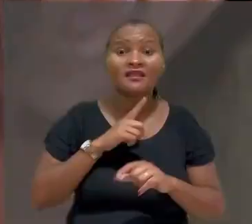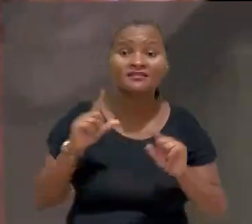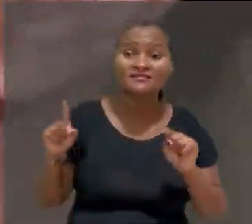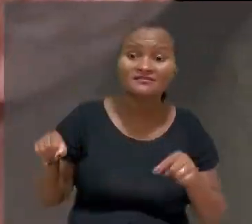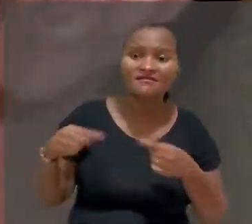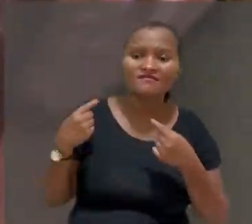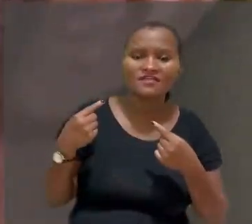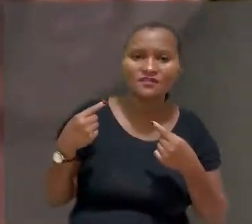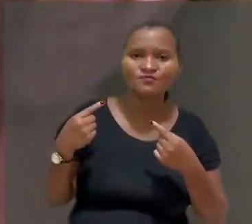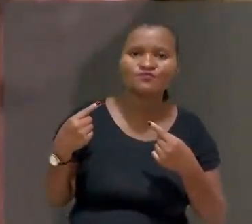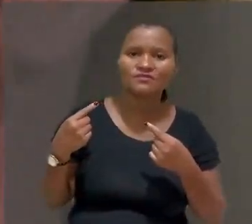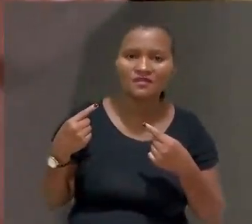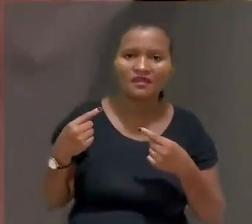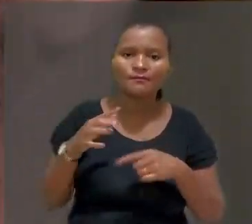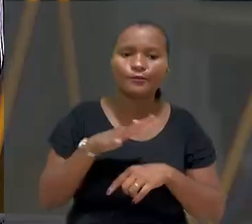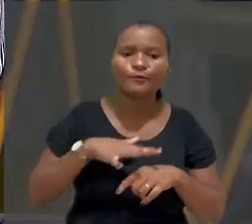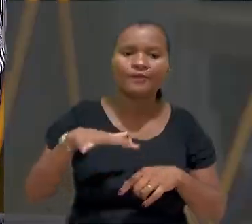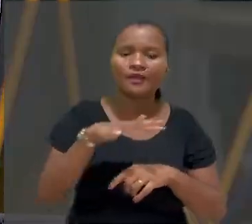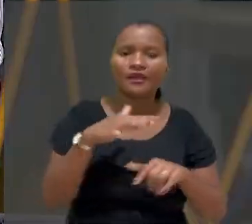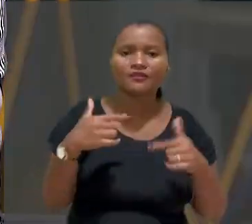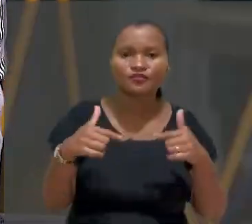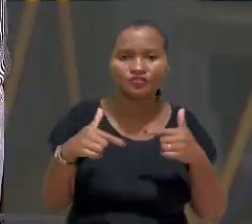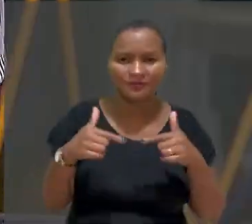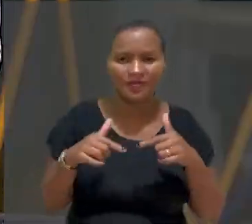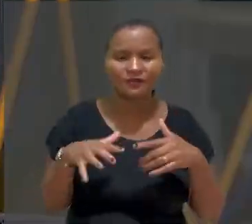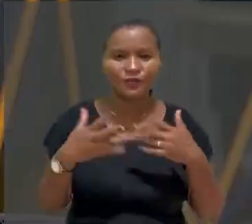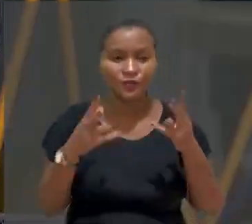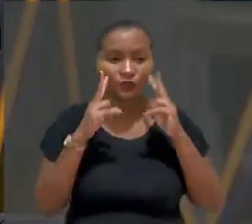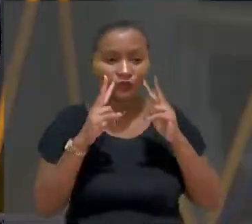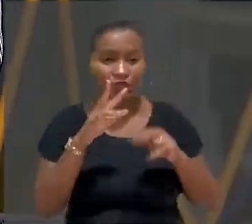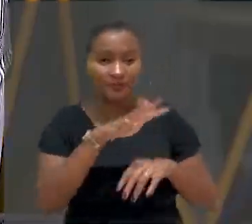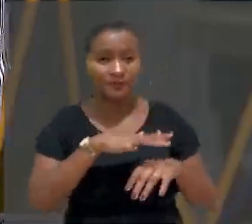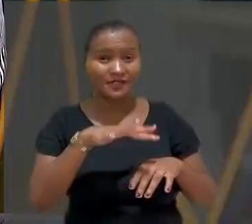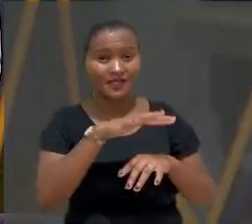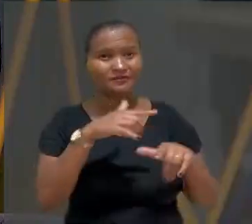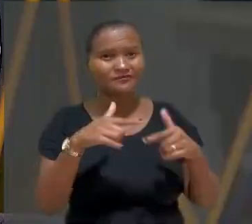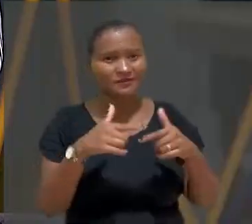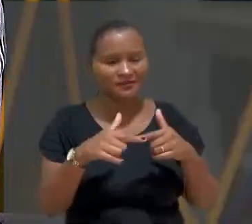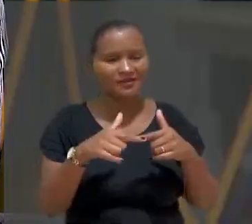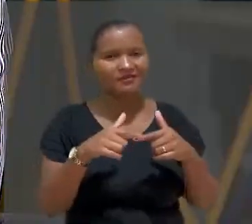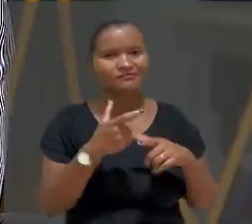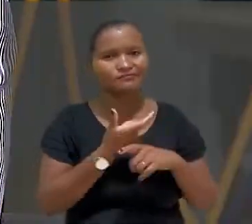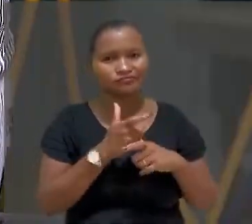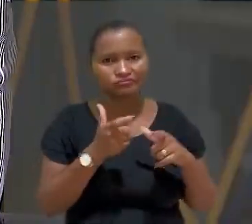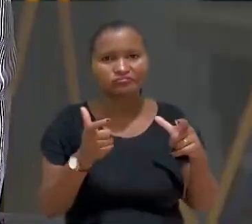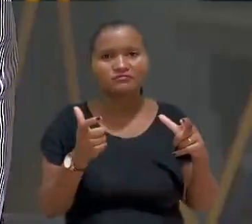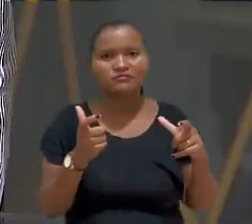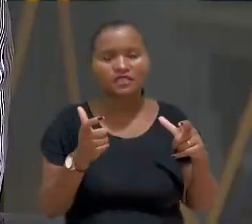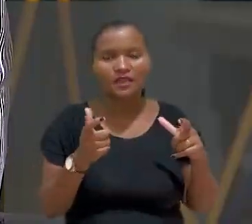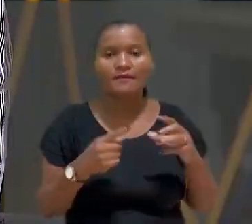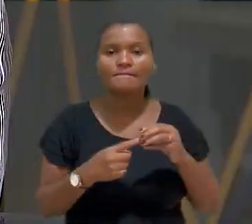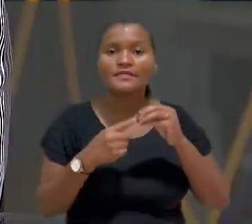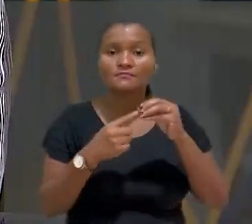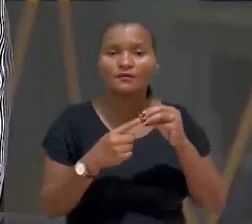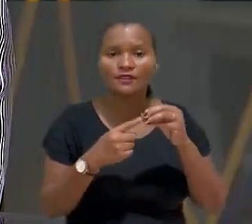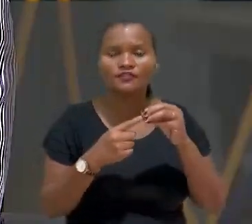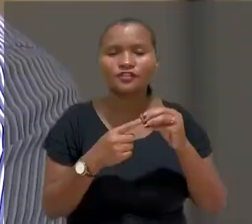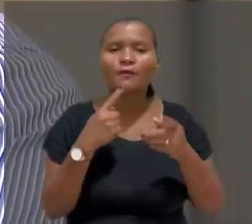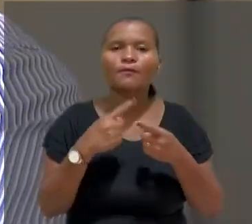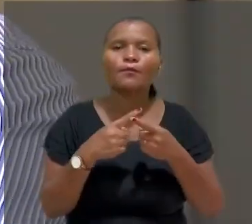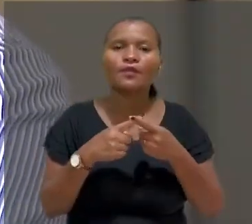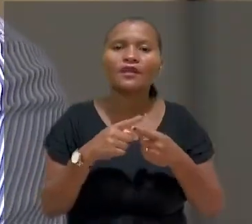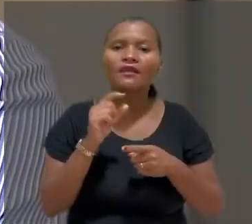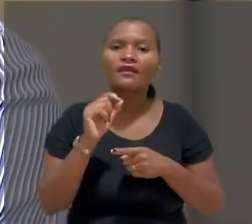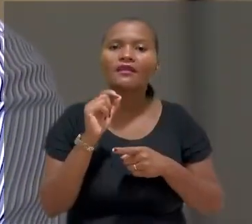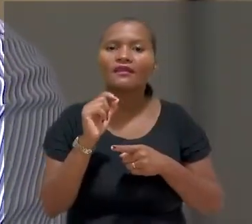desafios efetivamente para o mercado de trabalho, quando você olha para o mercado de trabalho, muito grandes. Principalmente porque